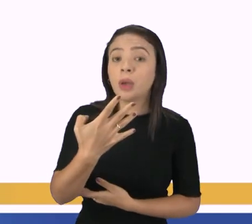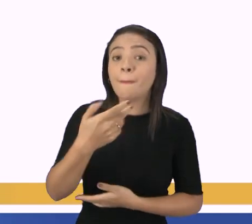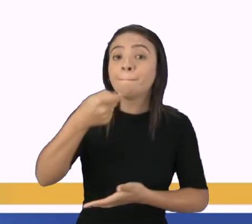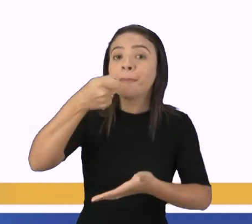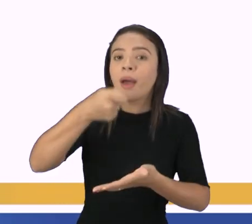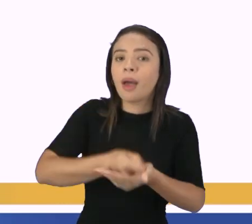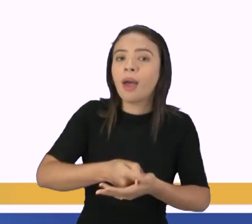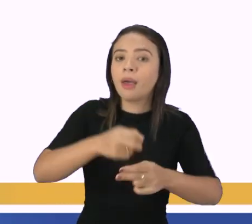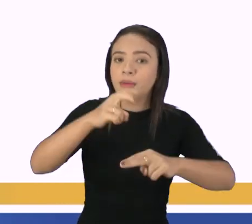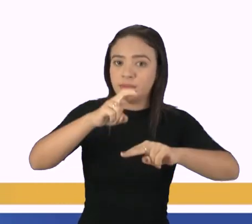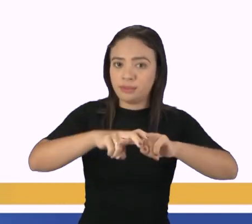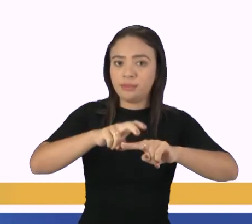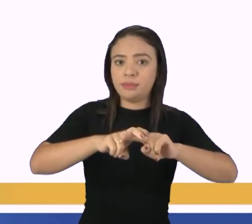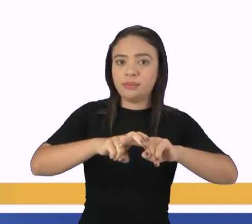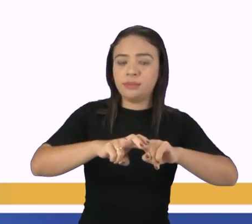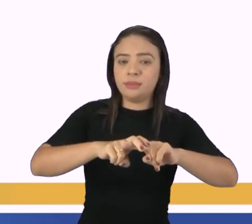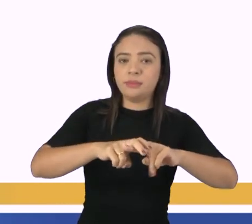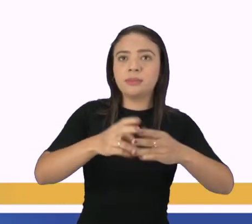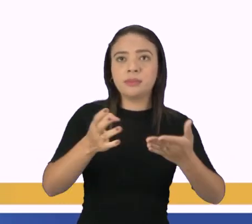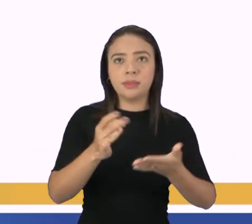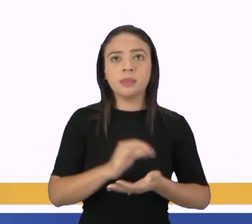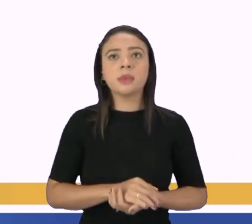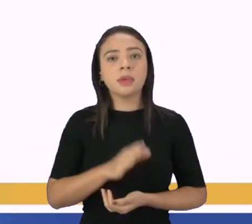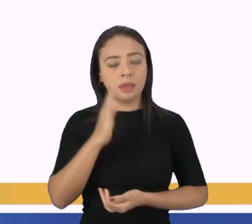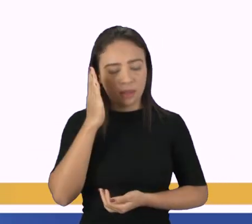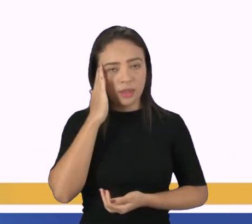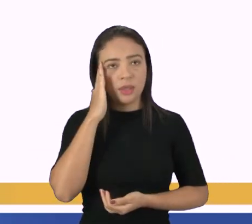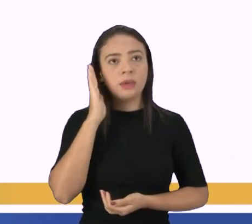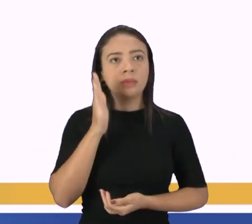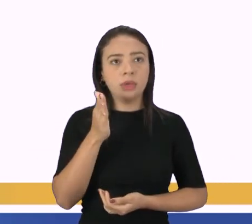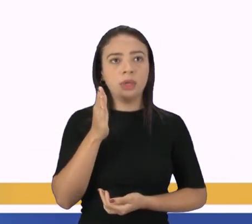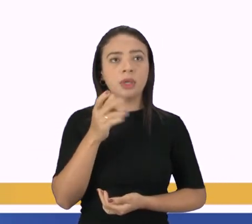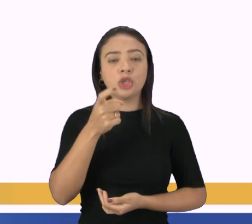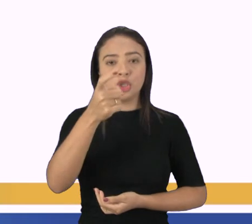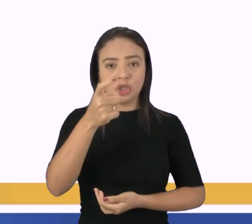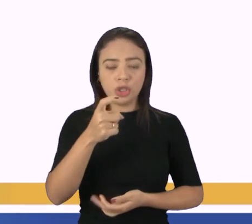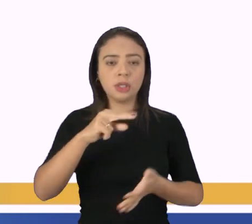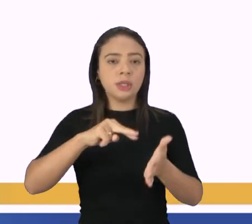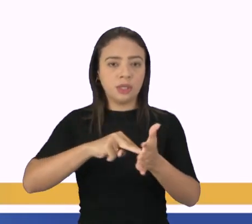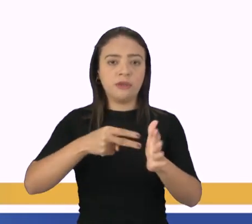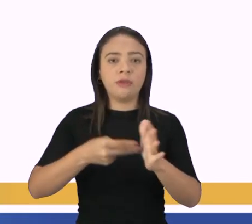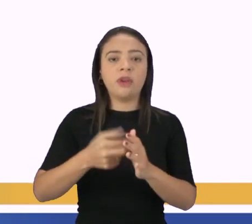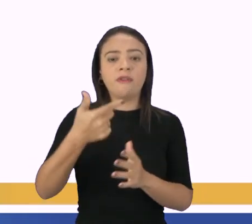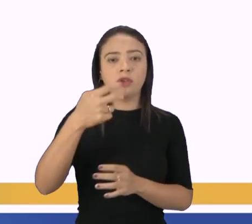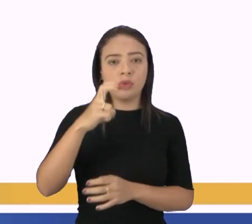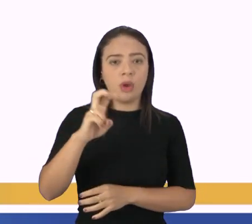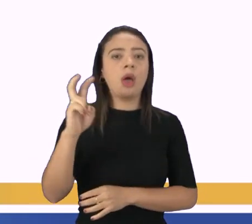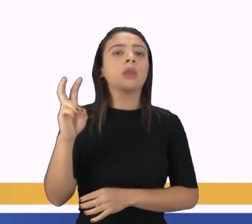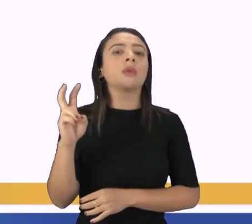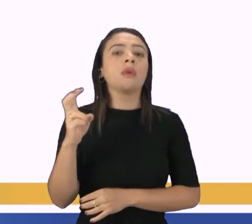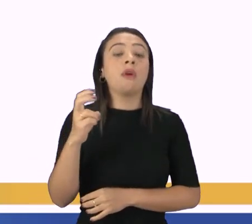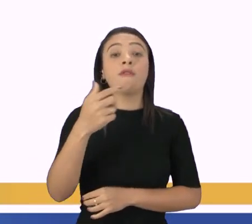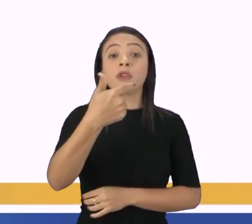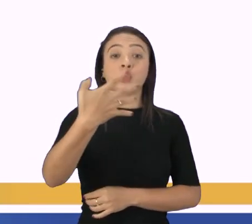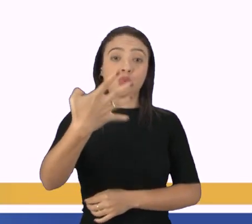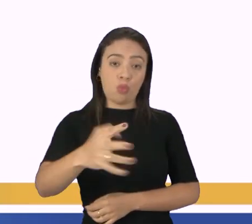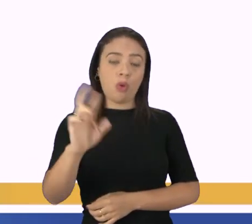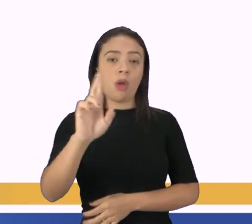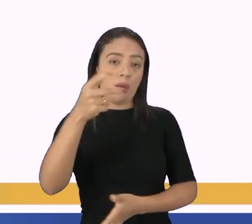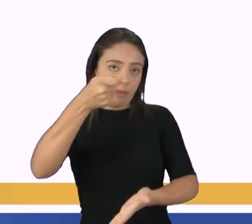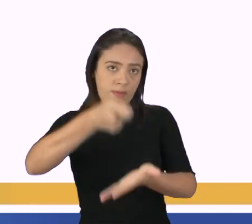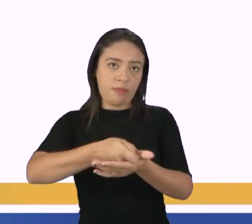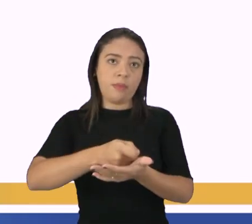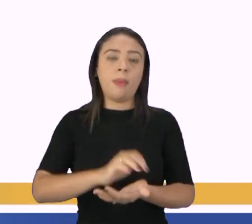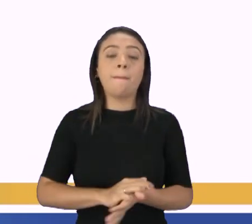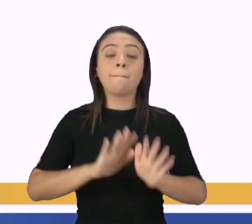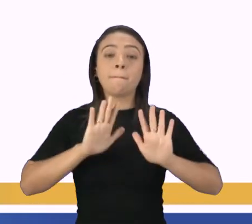da cadeira. Olhando lá em cima, a gente vê que o preço da cadeira é x. Então, o preço da cadeira é R$ 24. Para saber o preço